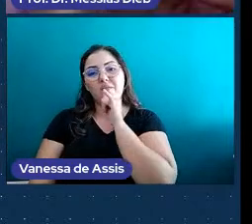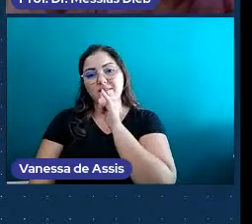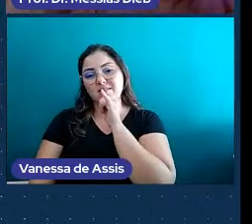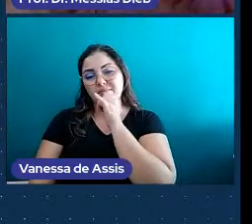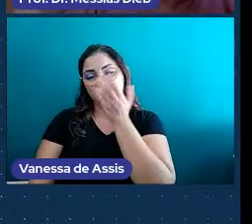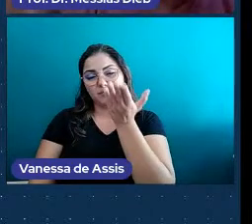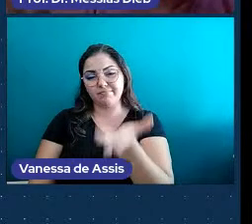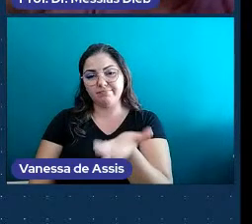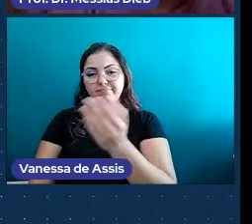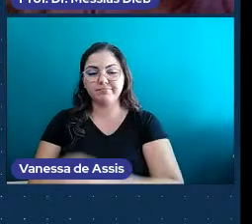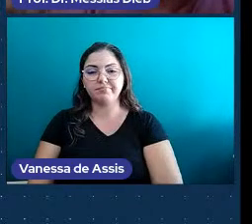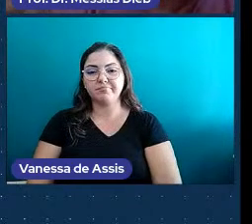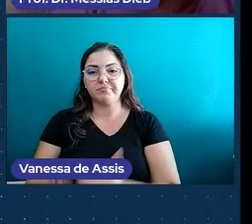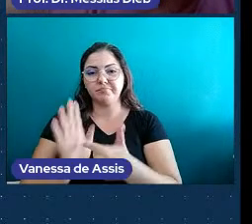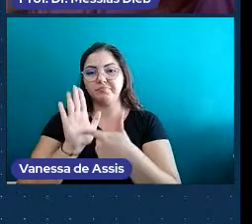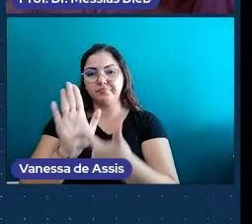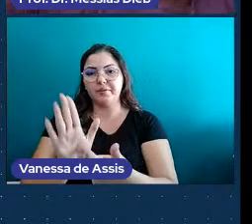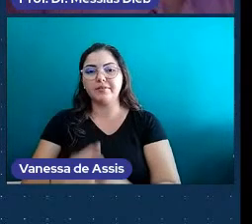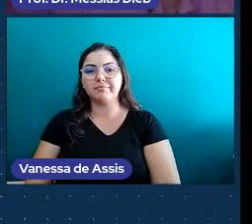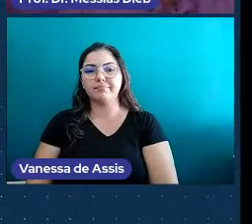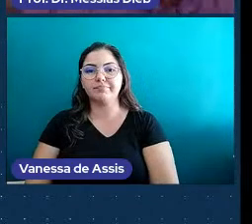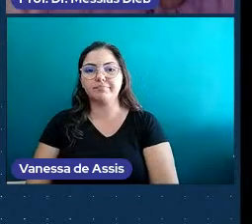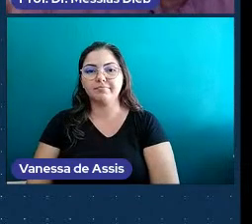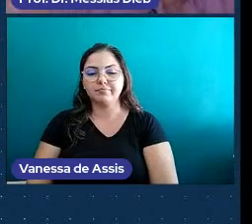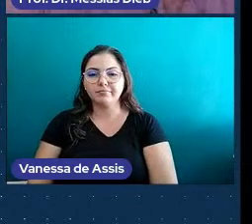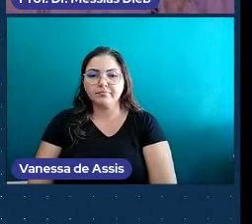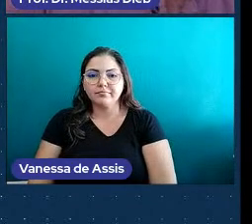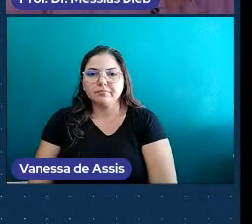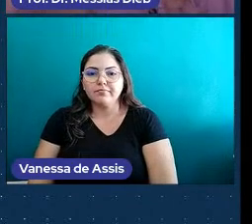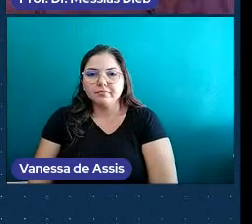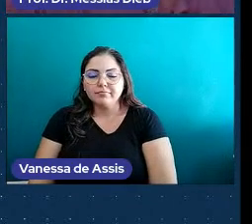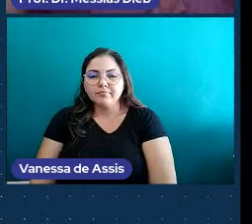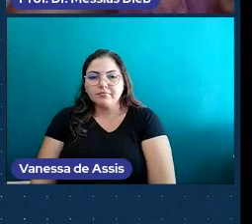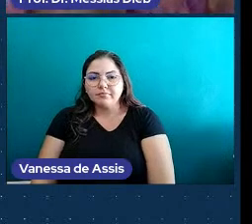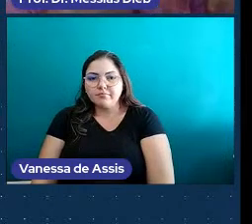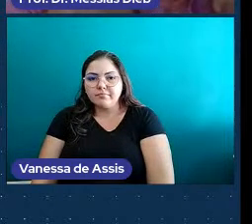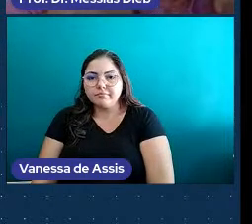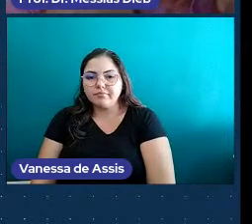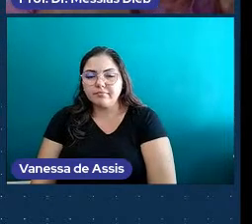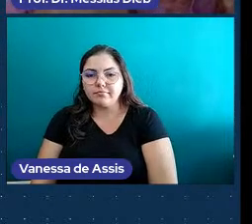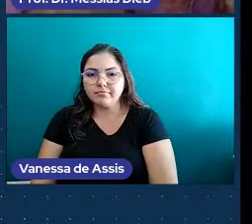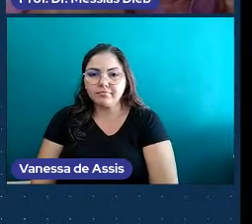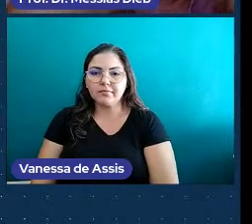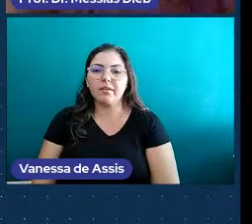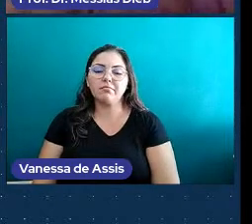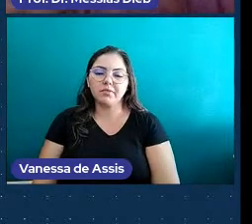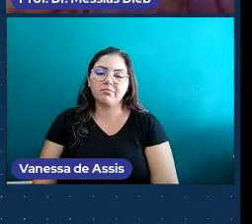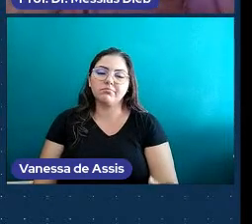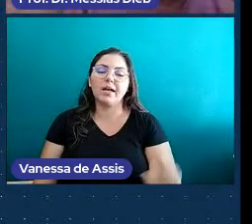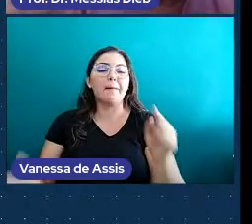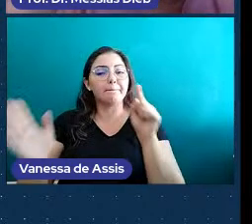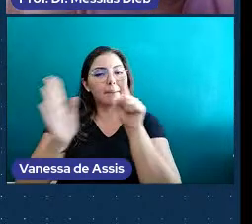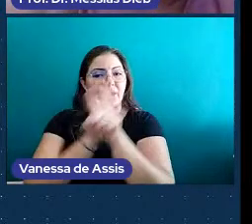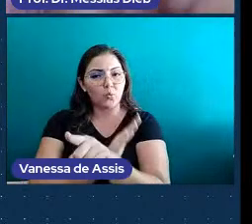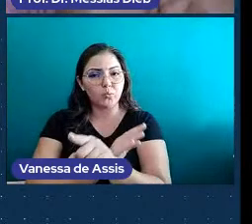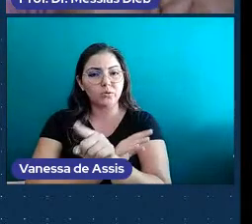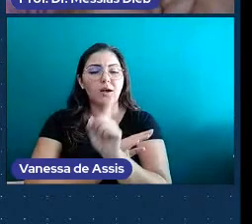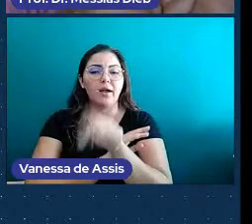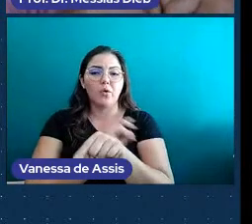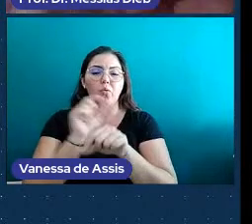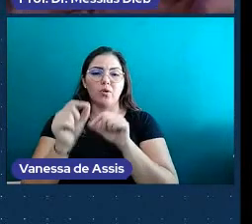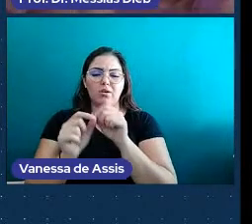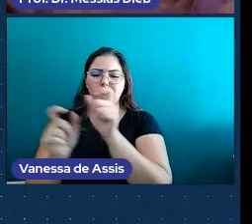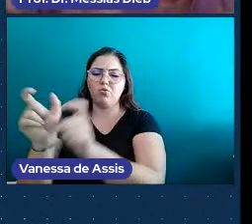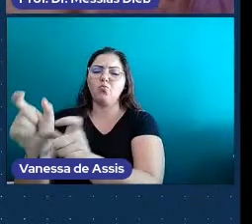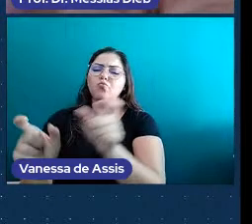Então, de repente, a curiosidade é o que pensam os alunos sobre o trabalho dos seus professores, né? A pergunta está